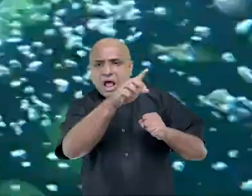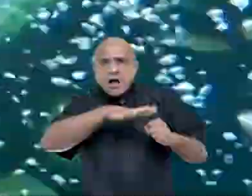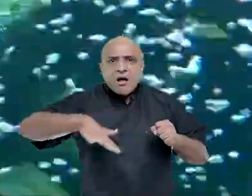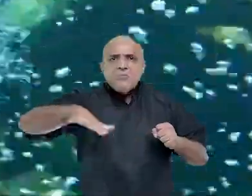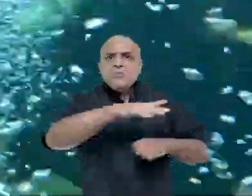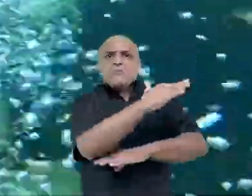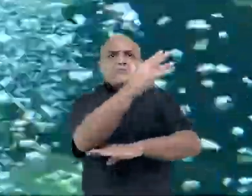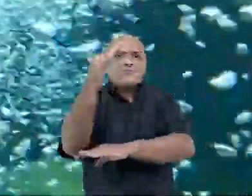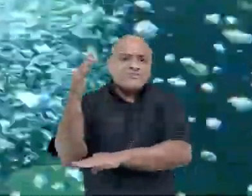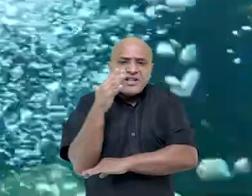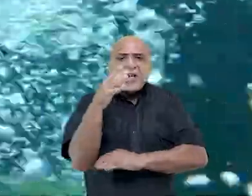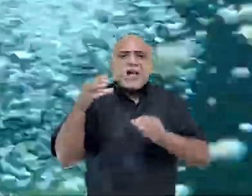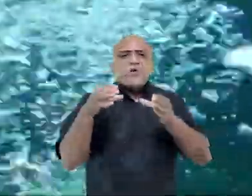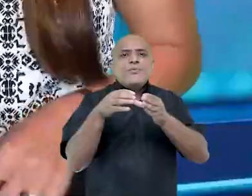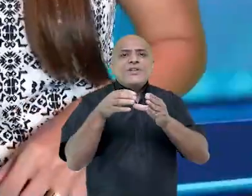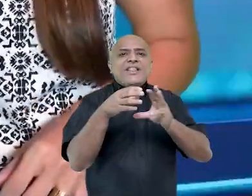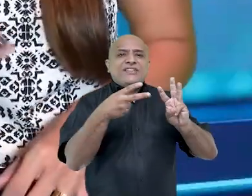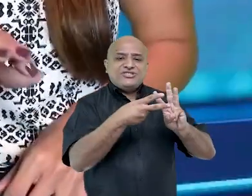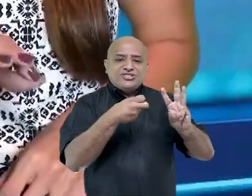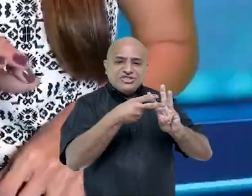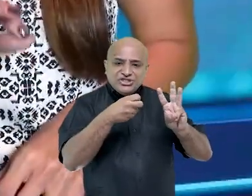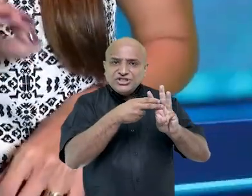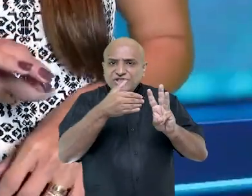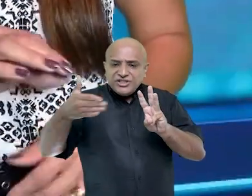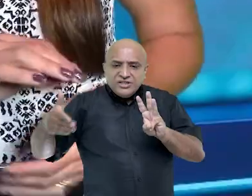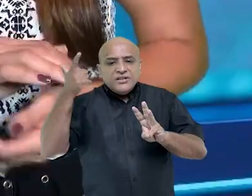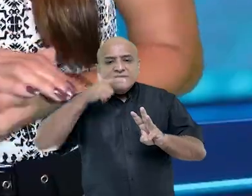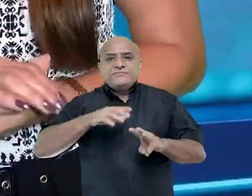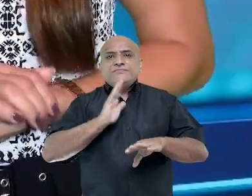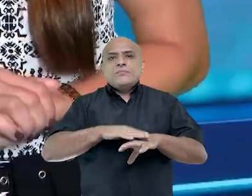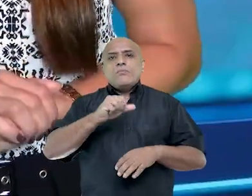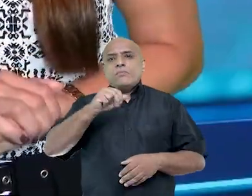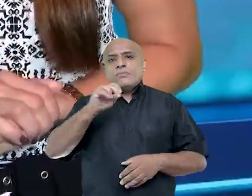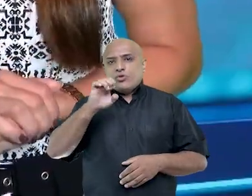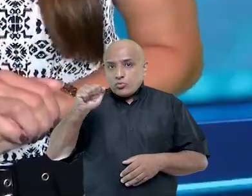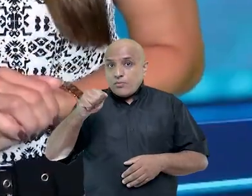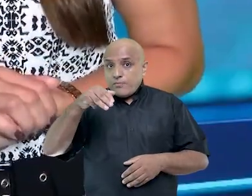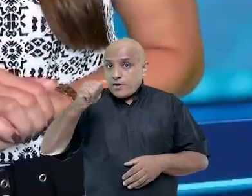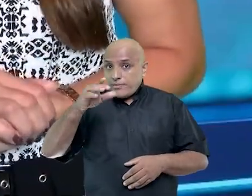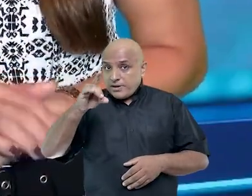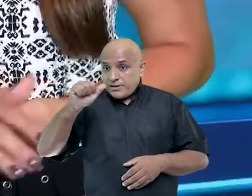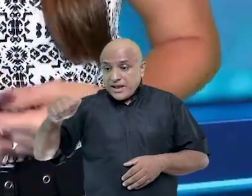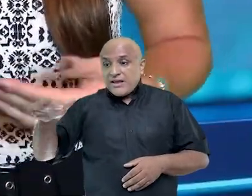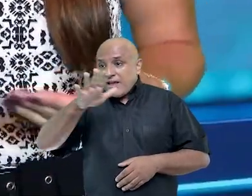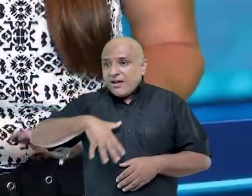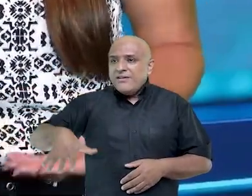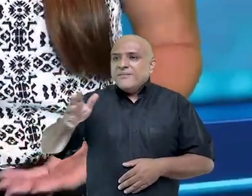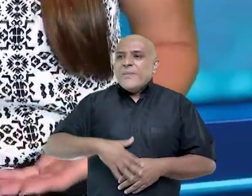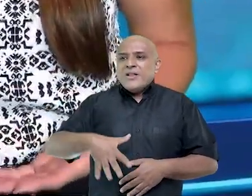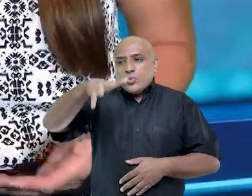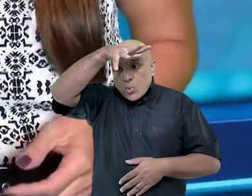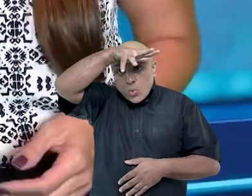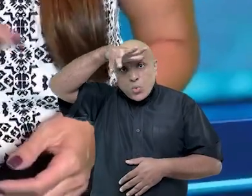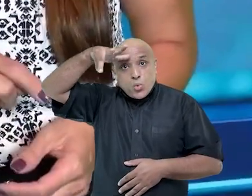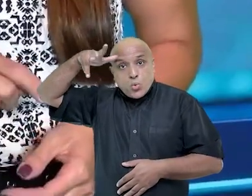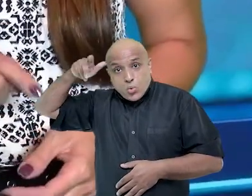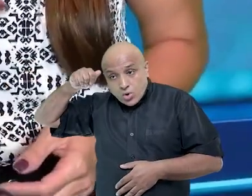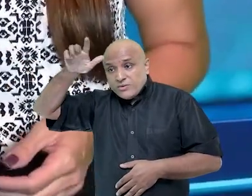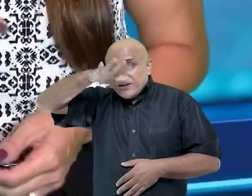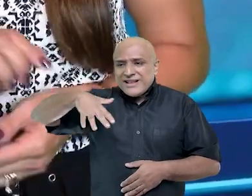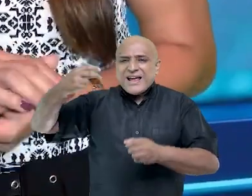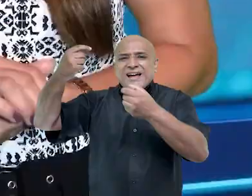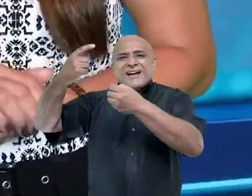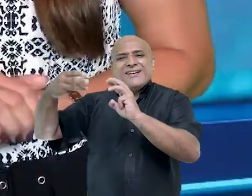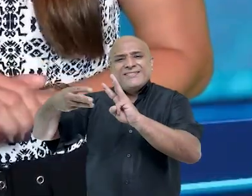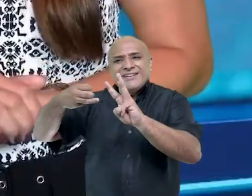ambiental das comunidades indígenas Halintezu e Maimandê, que vivem em Mato Grosso, nas terras indígenas Sararé